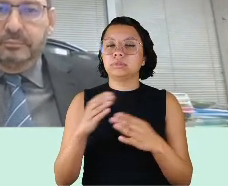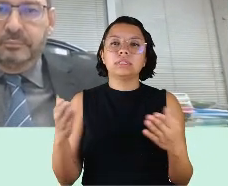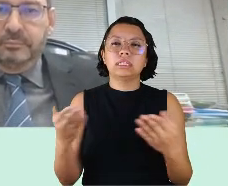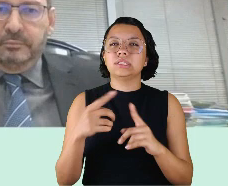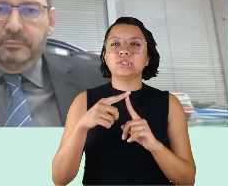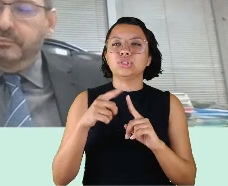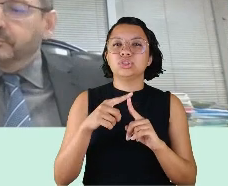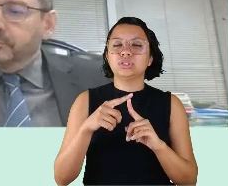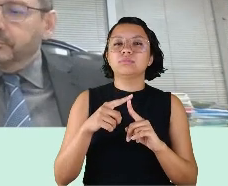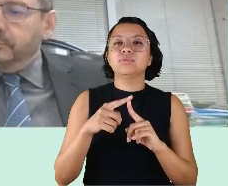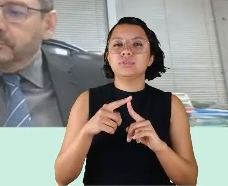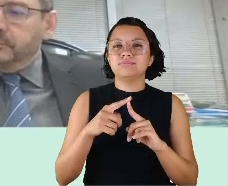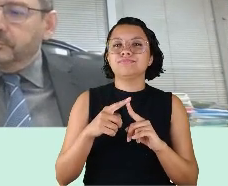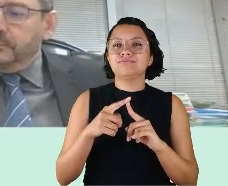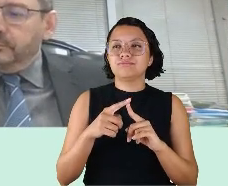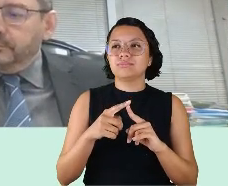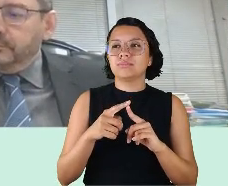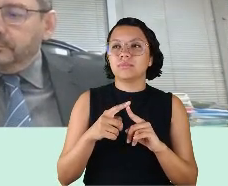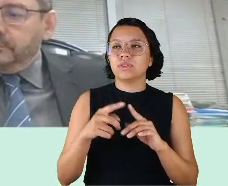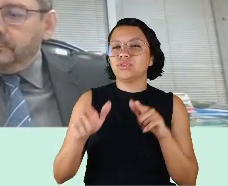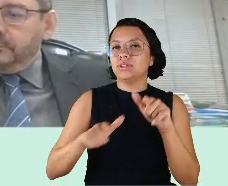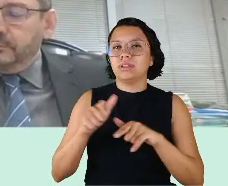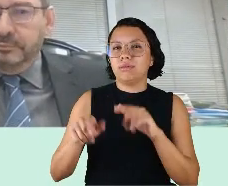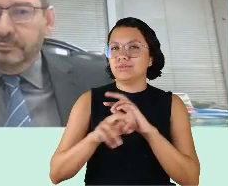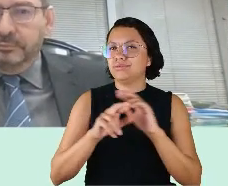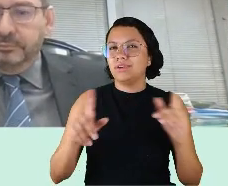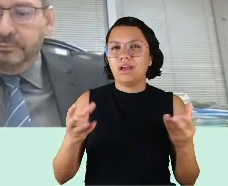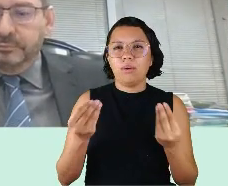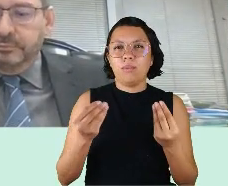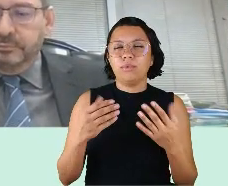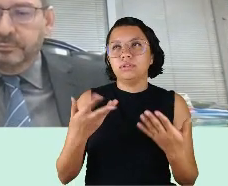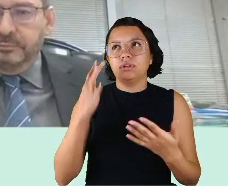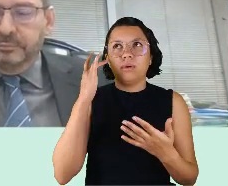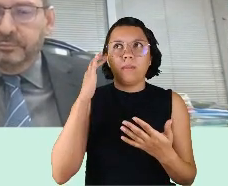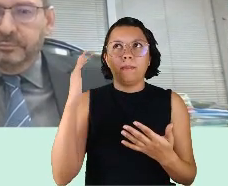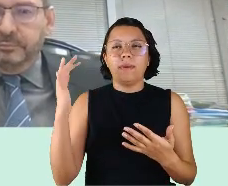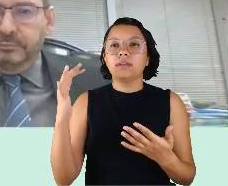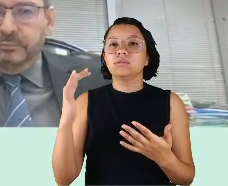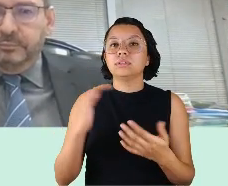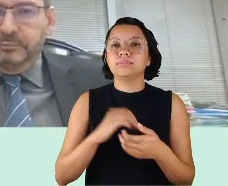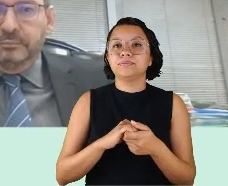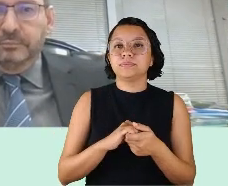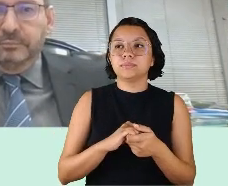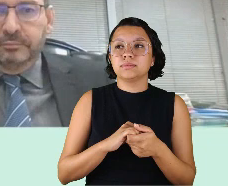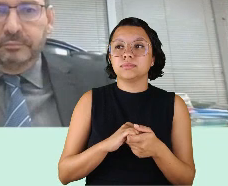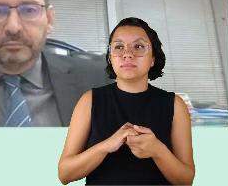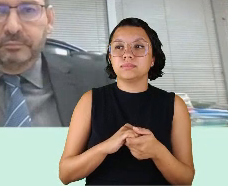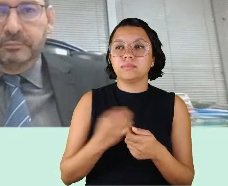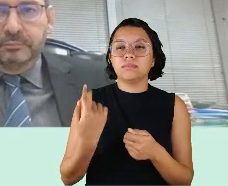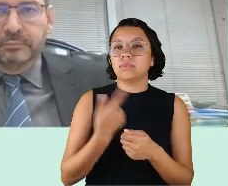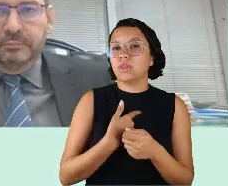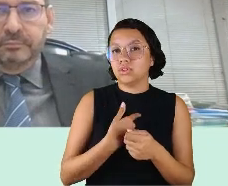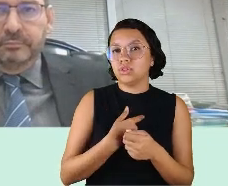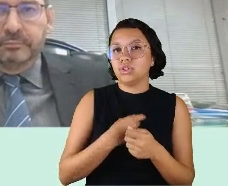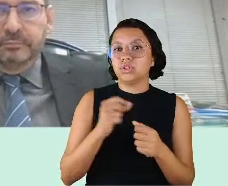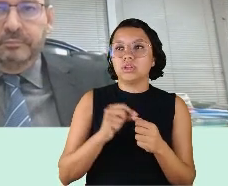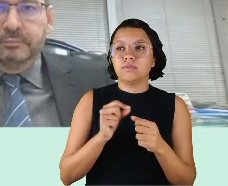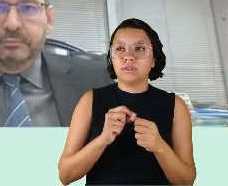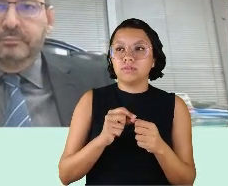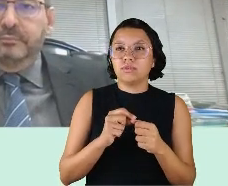nesse regime é muito diferente, né? Então, eu penso que nós acabamos